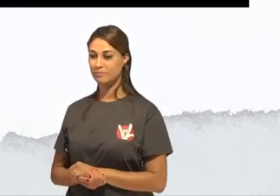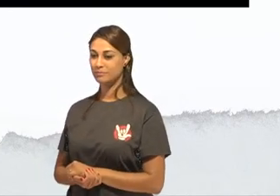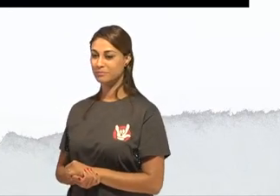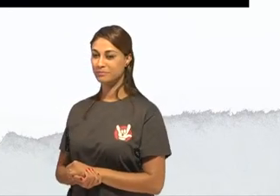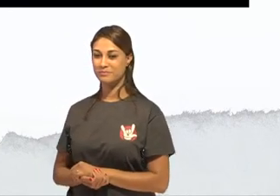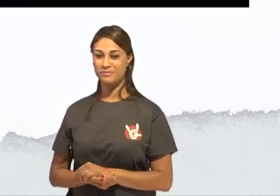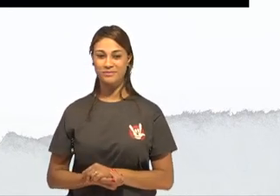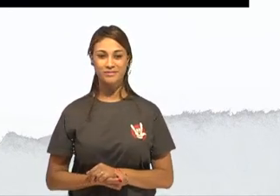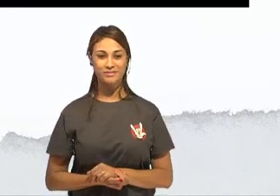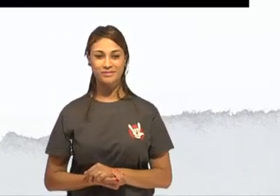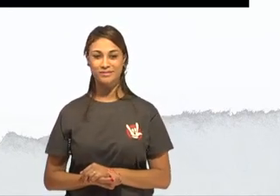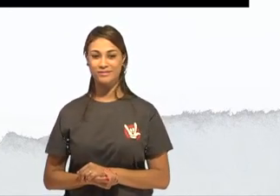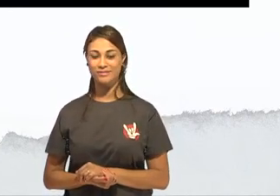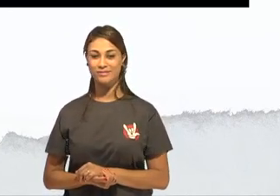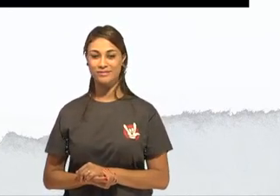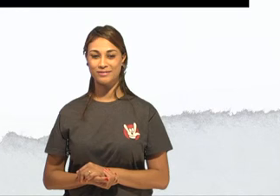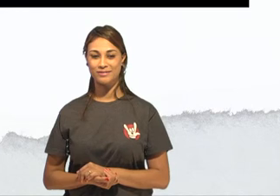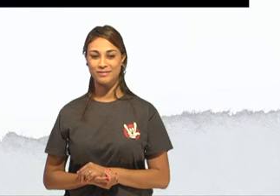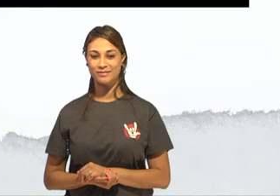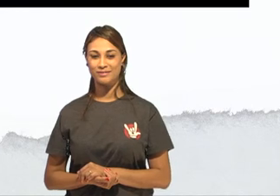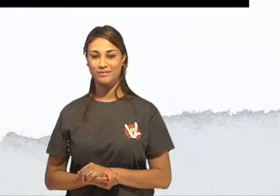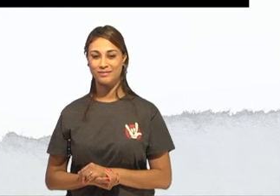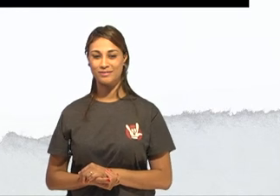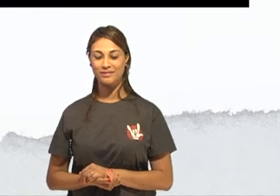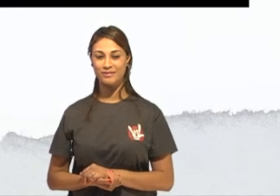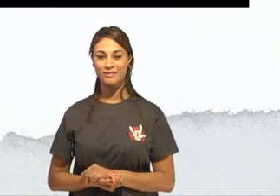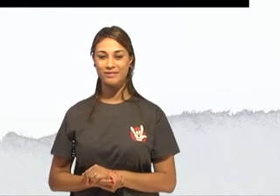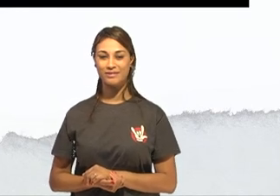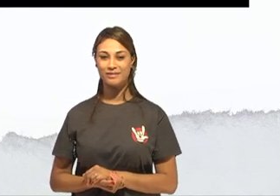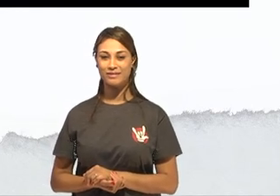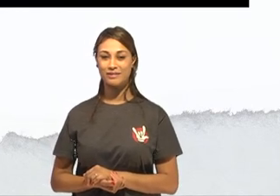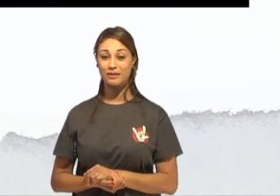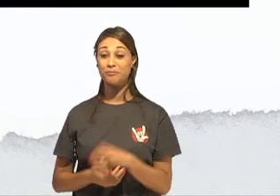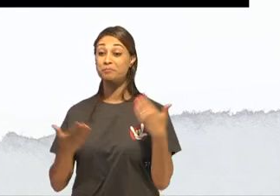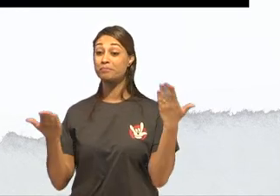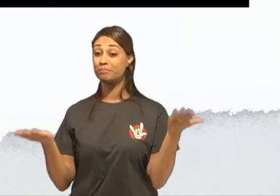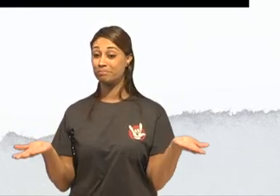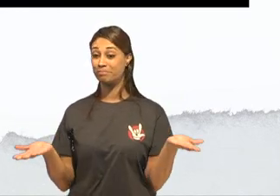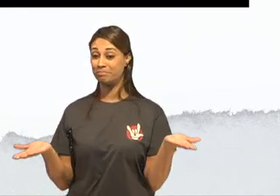quieta, ô. É louco. 2 segundos.